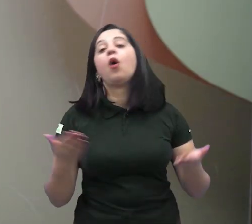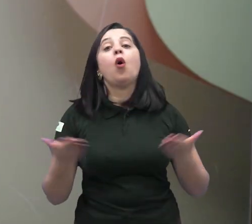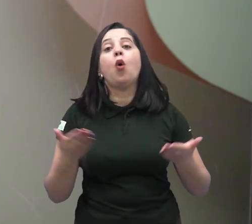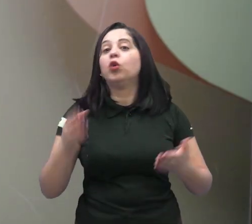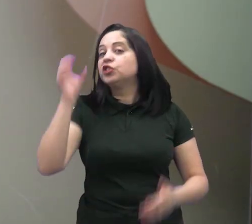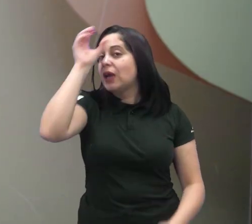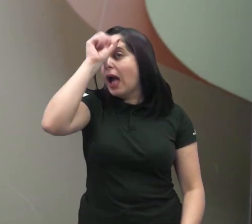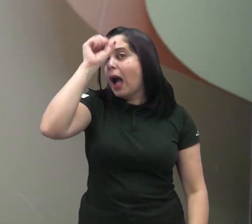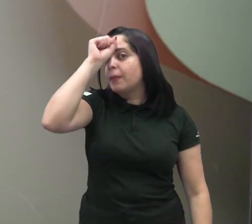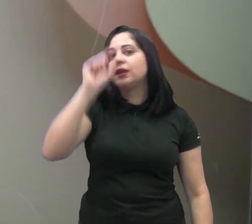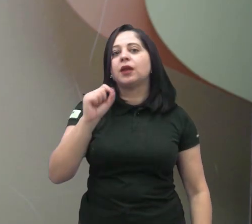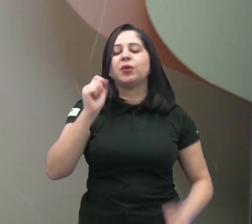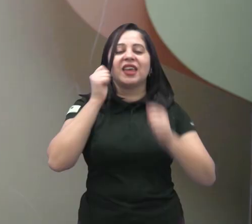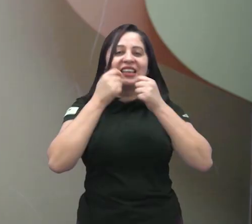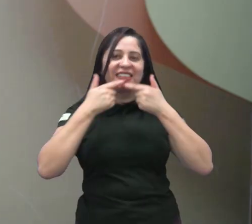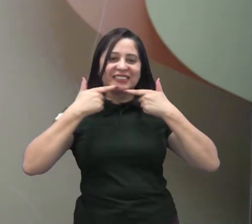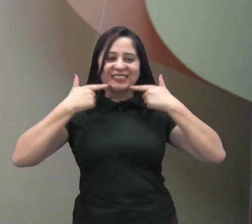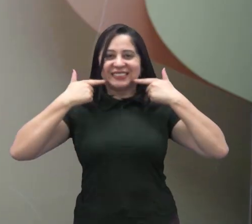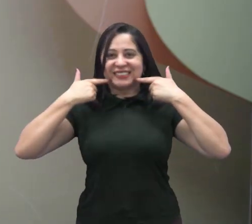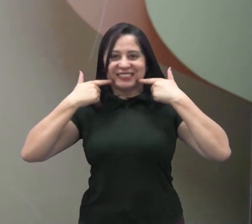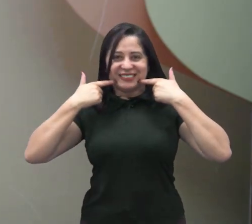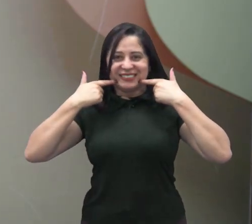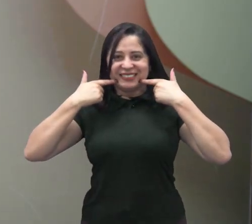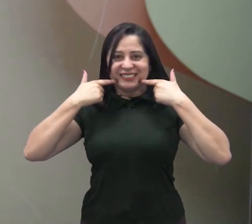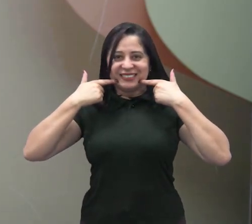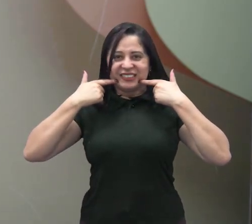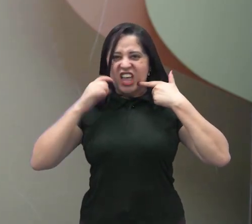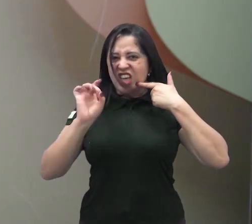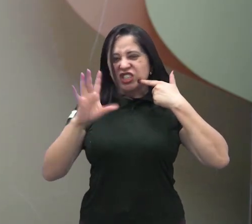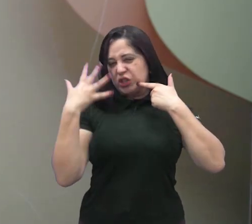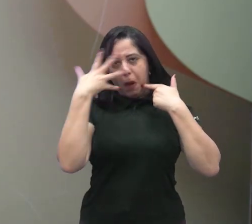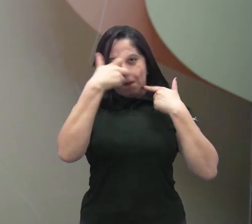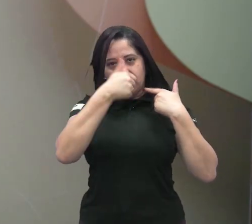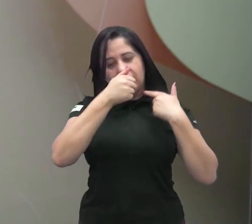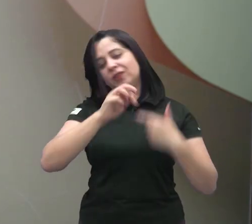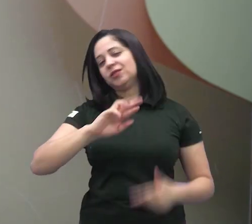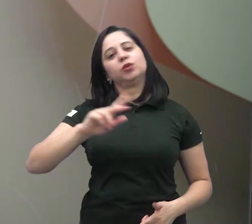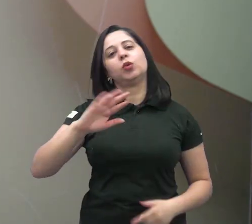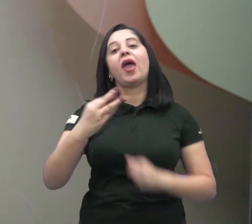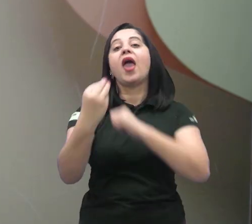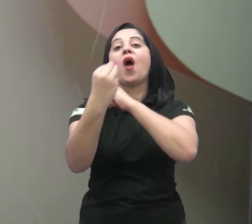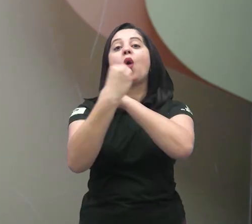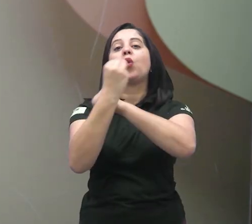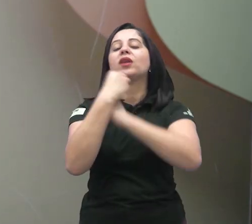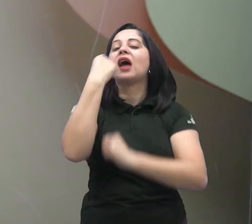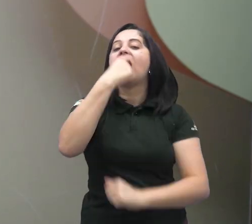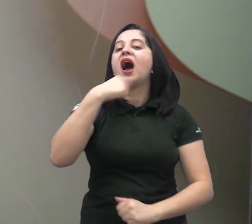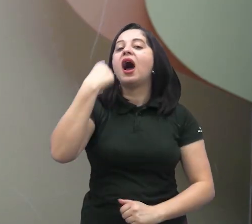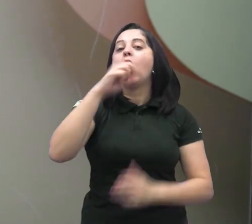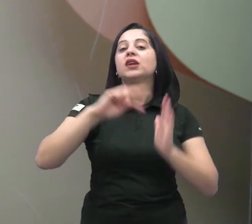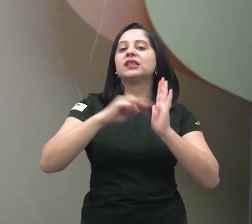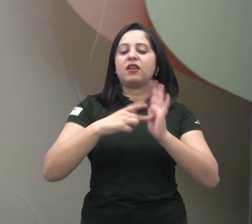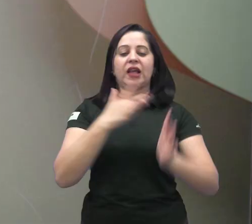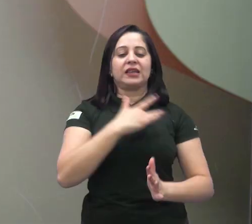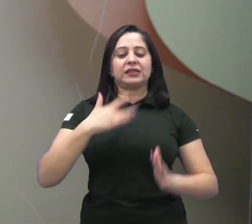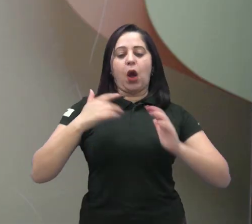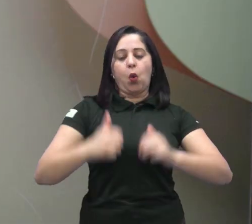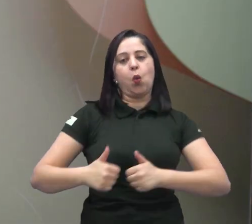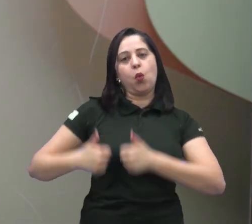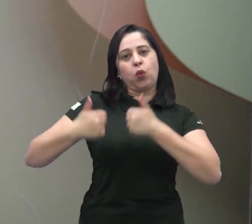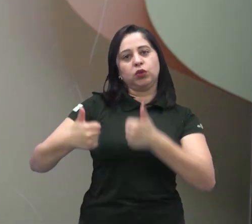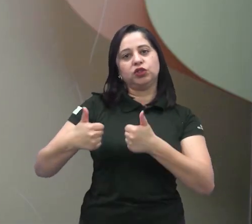aprendemos que um sorriso saudável vai muito além da estética. Cuidar da boca é investir na saúde, no bem-estar e